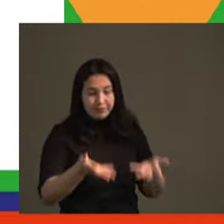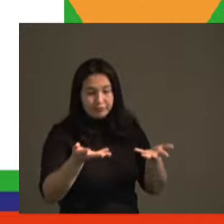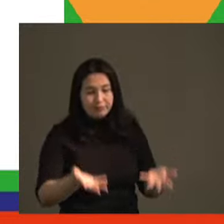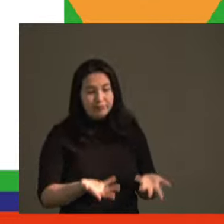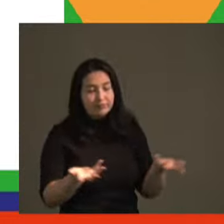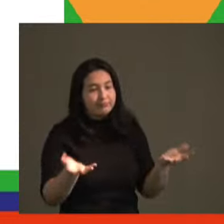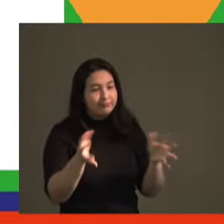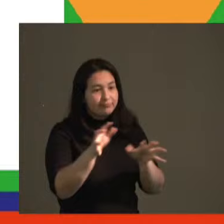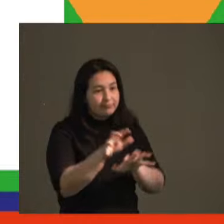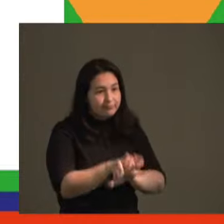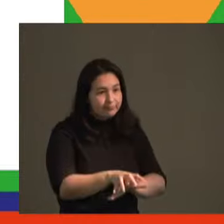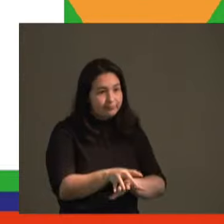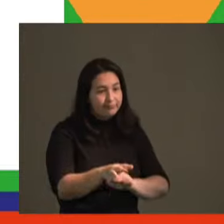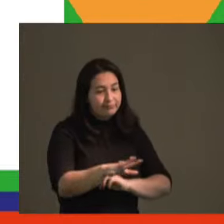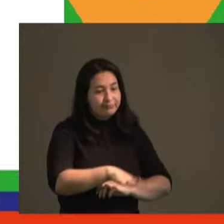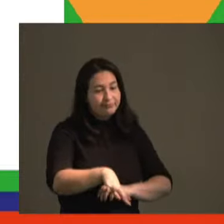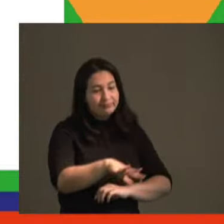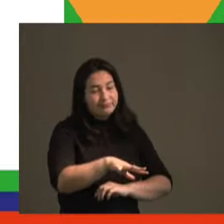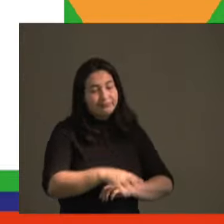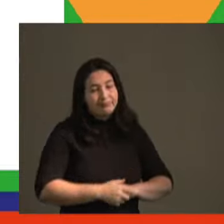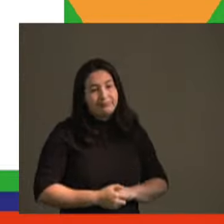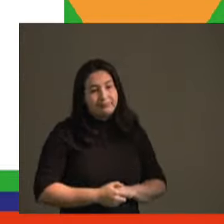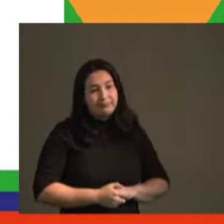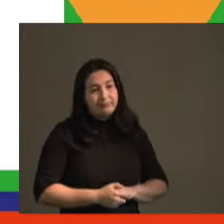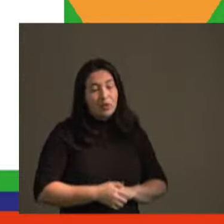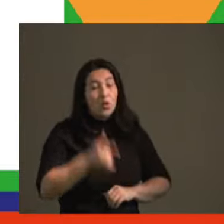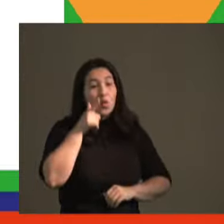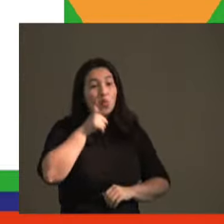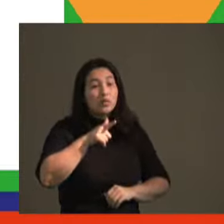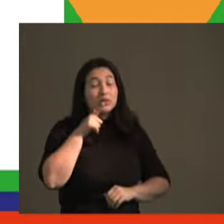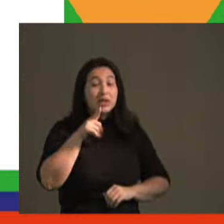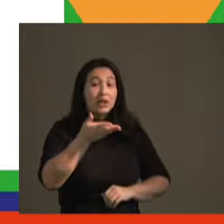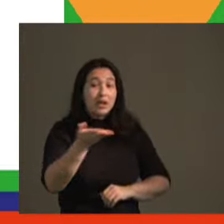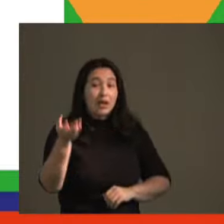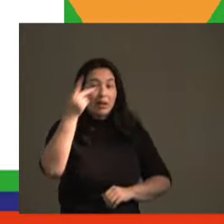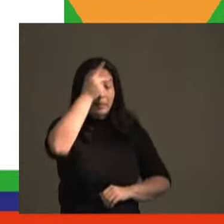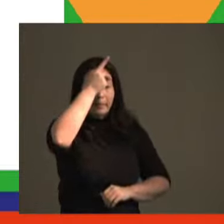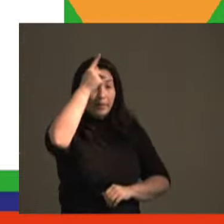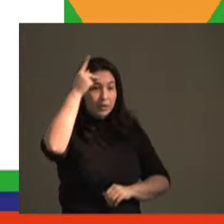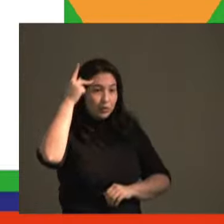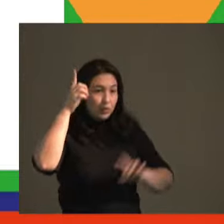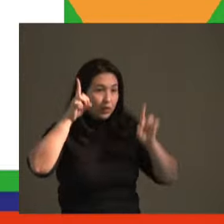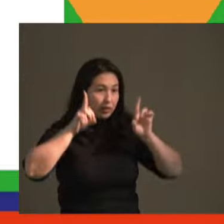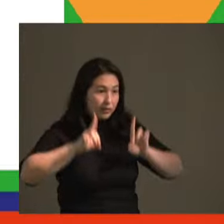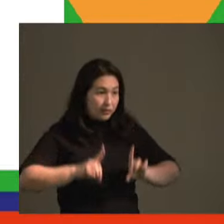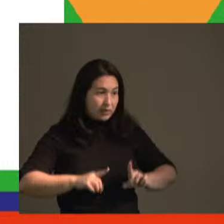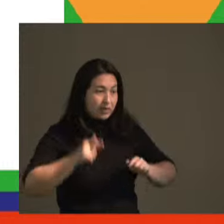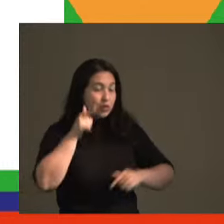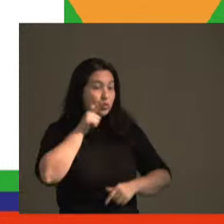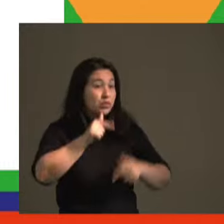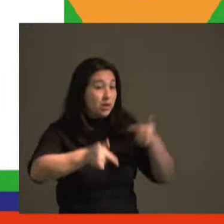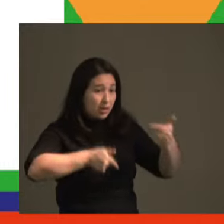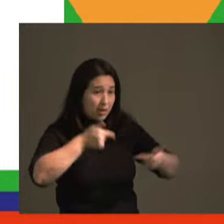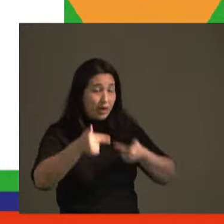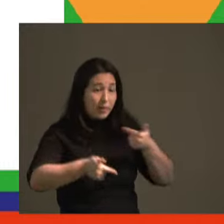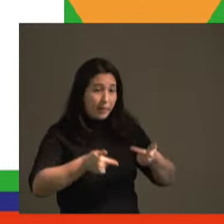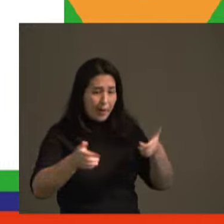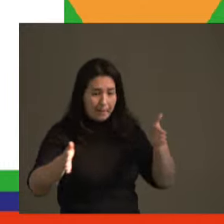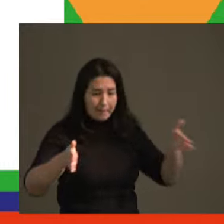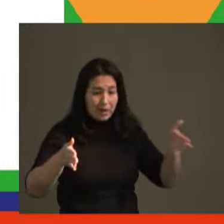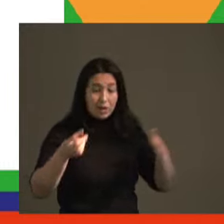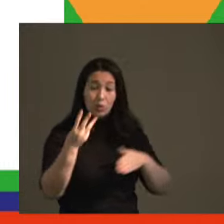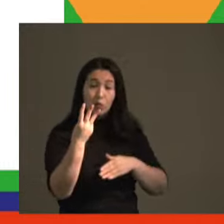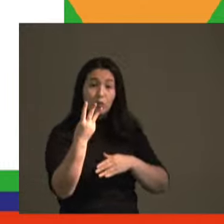A ideia é empregar 120 mil pessoas com deficiência nos próximos 3 anos, tá?